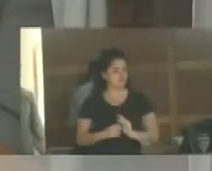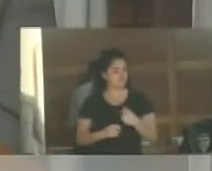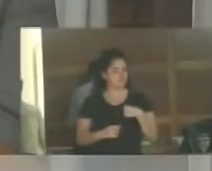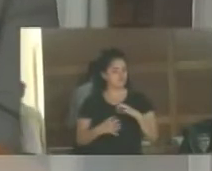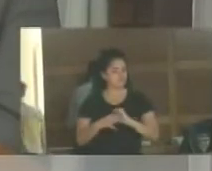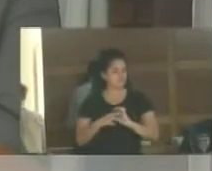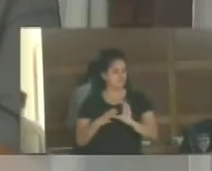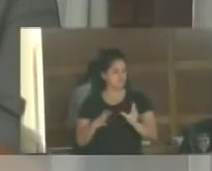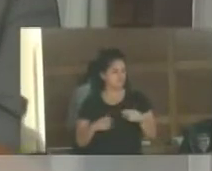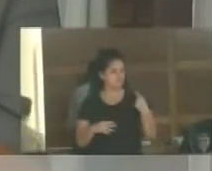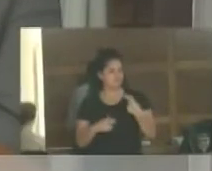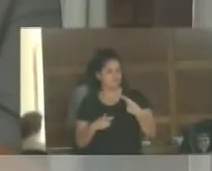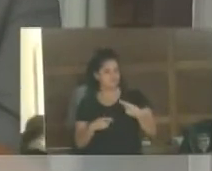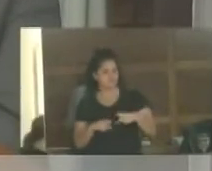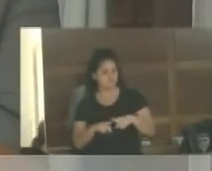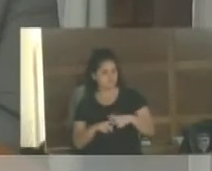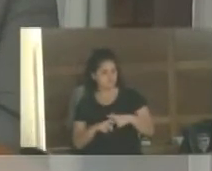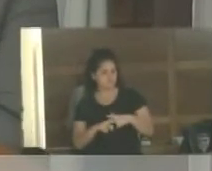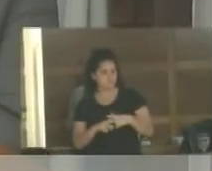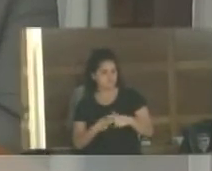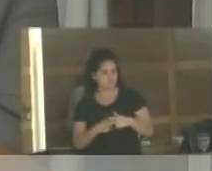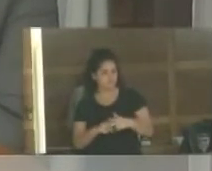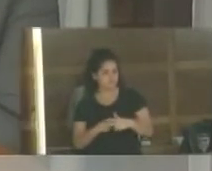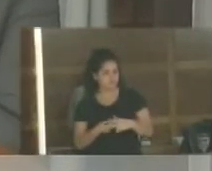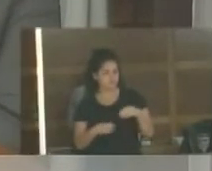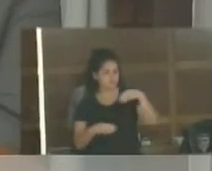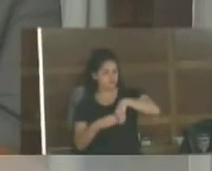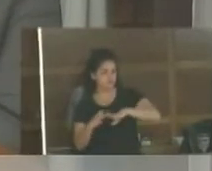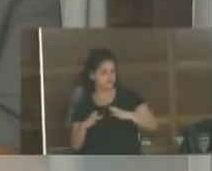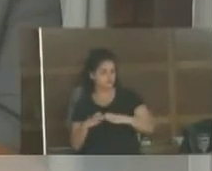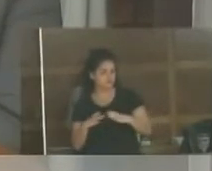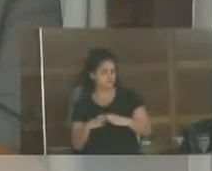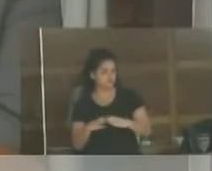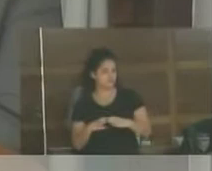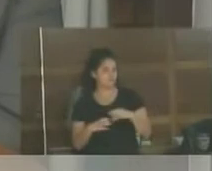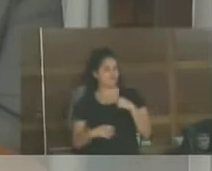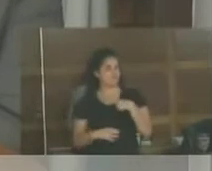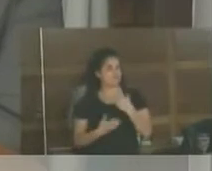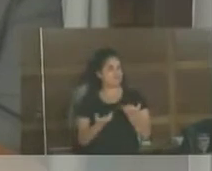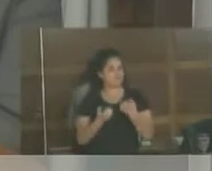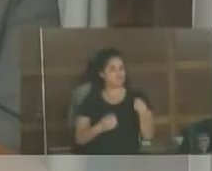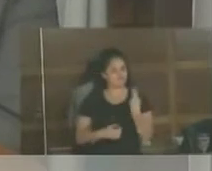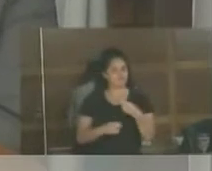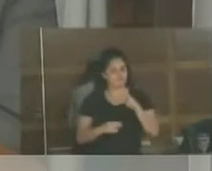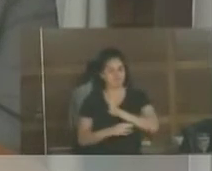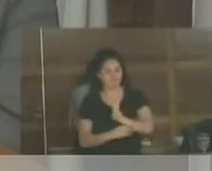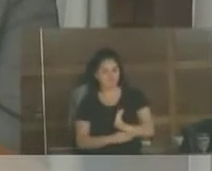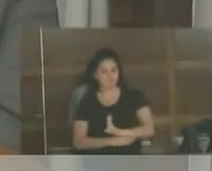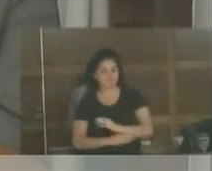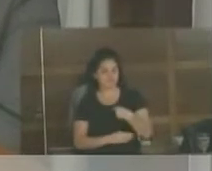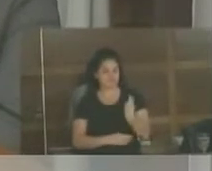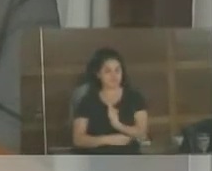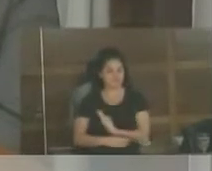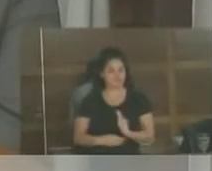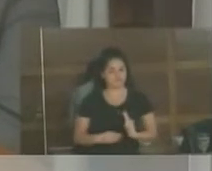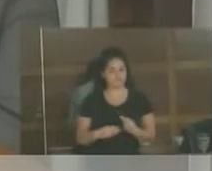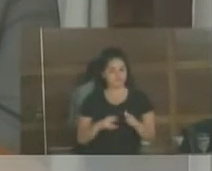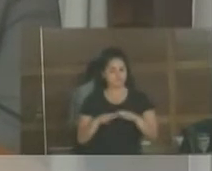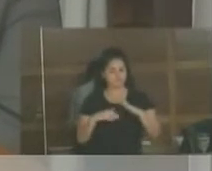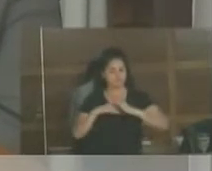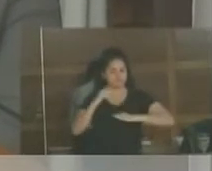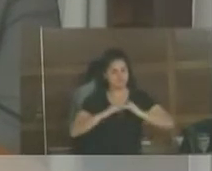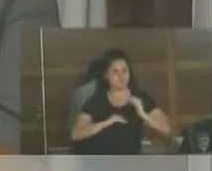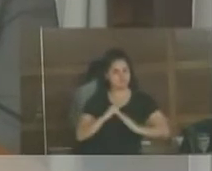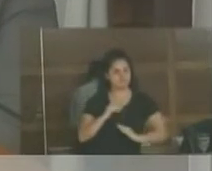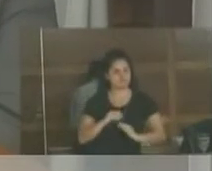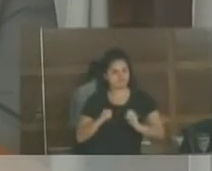nas comissões, porque esse projeto está acima de qualquer coisa. Eu quero simplesmente que a gente use os profissionais da nossa rede, qualifique os profissionais